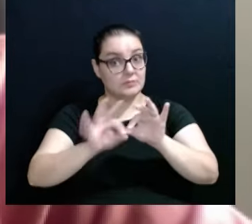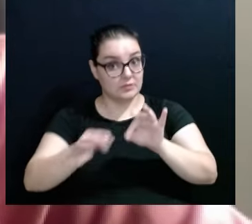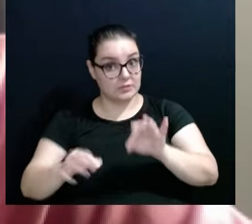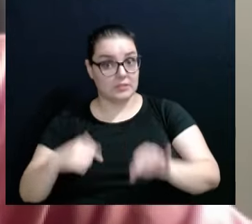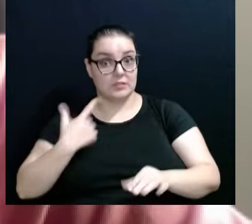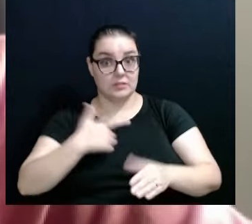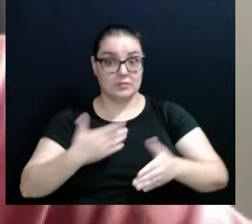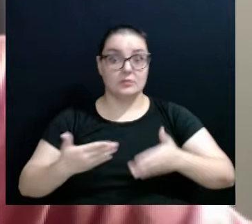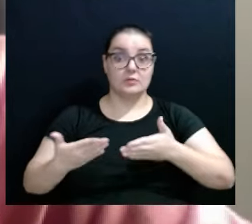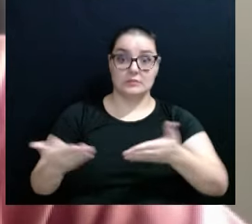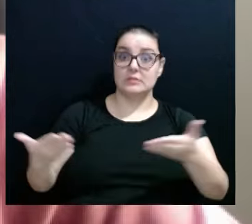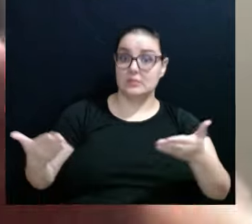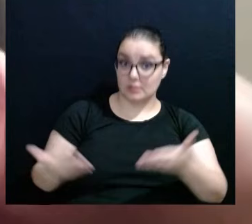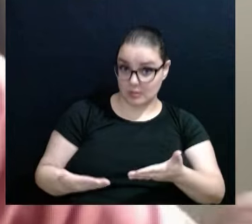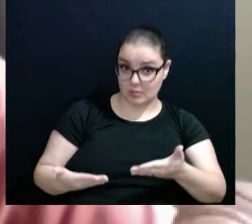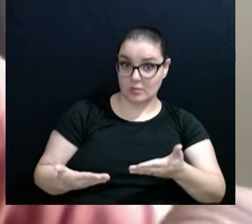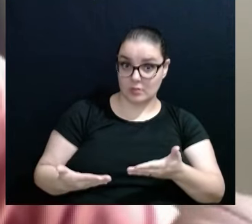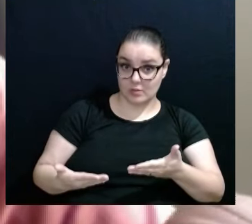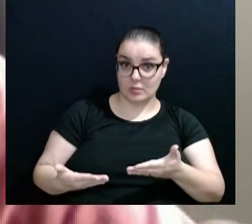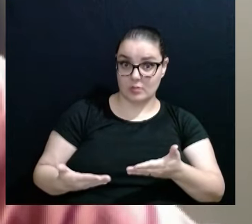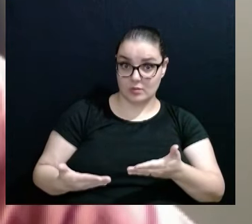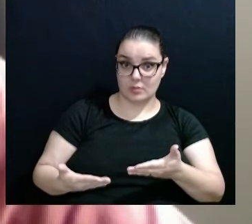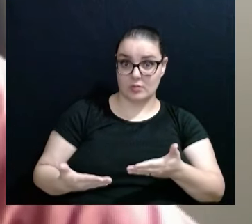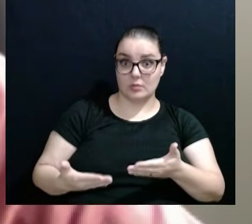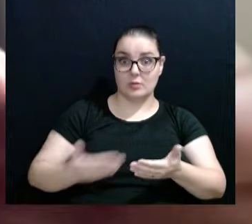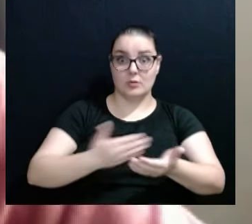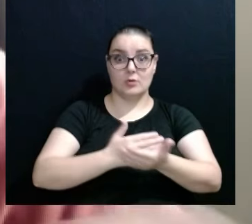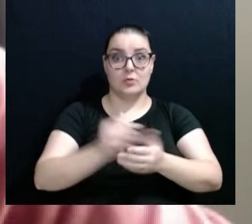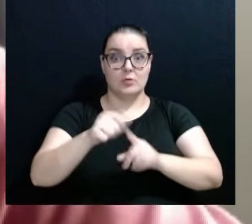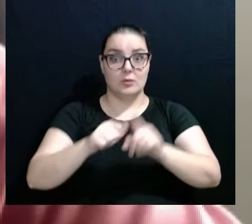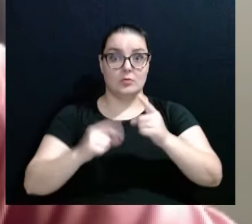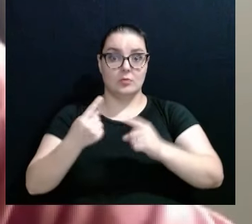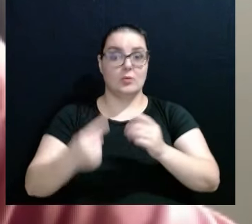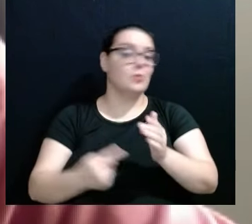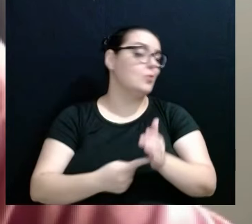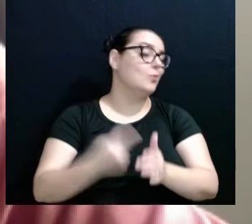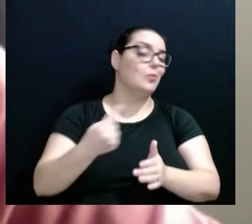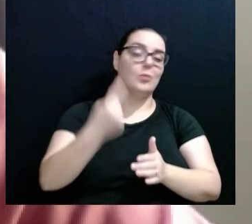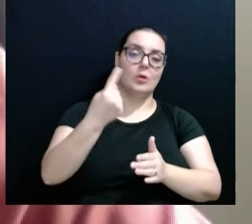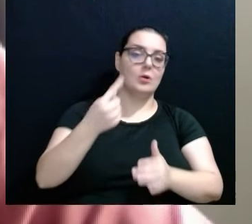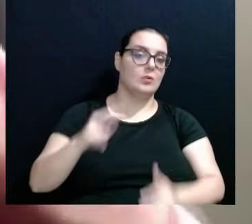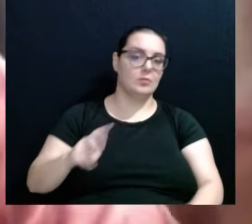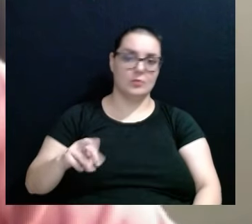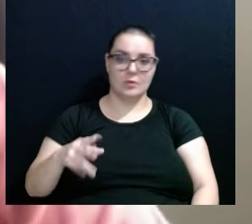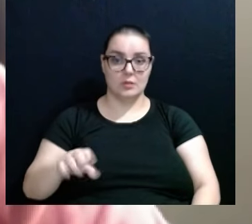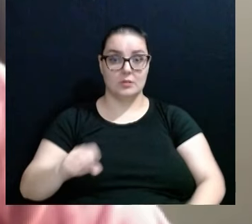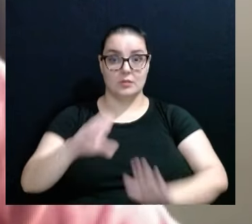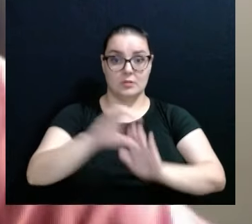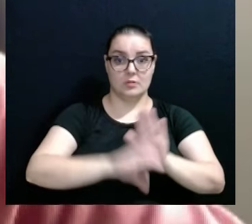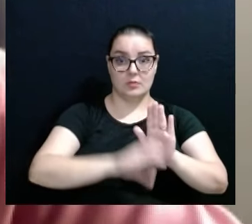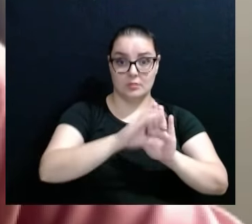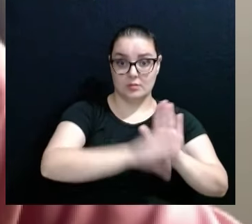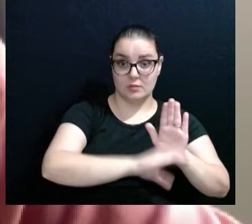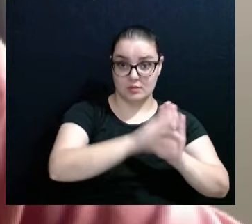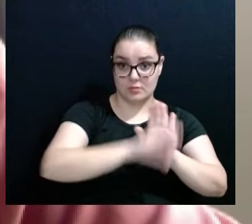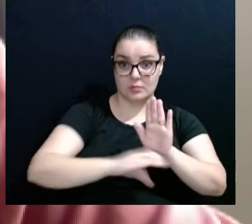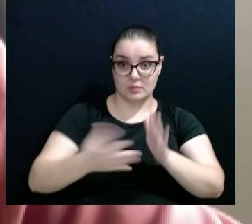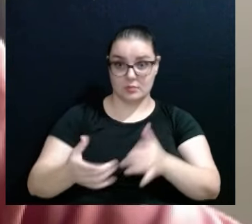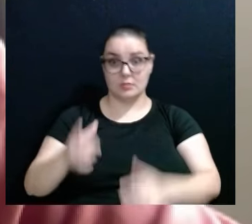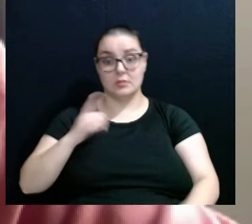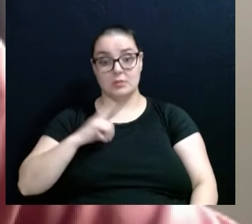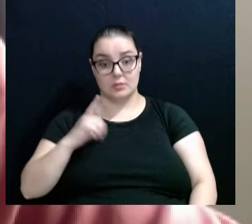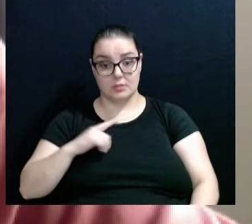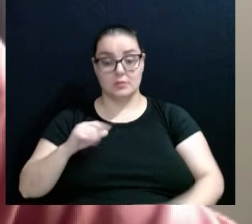processo longo, então. Nós estamos entregando agora, nesse início de fevereiro, a primeiríssima versão dos